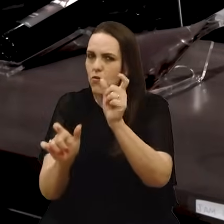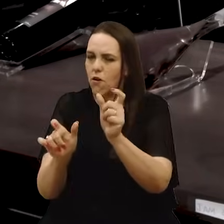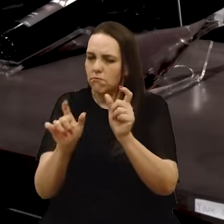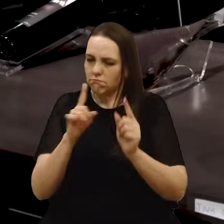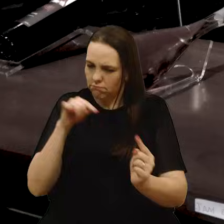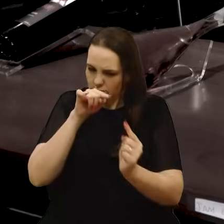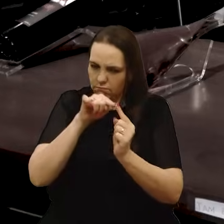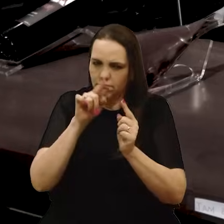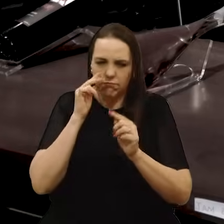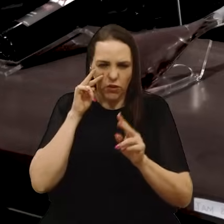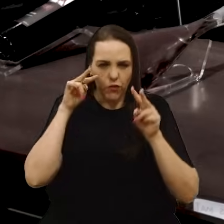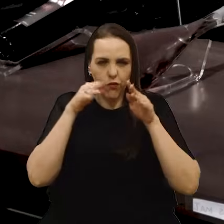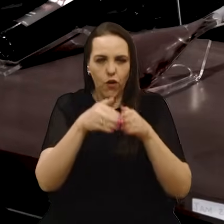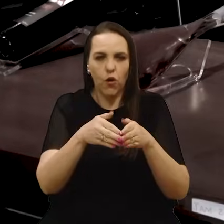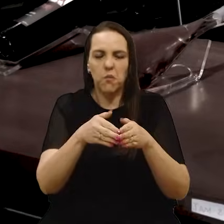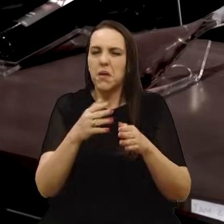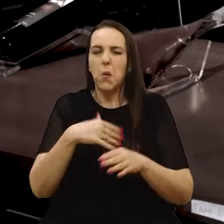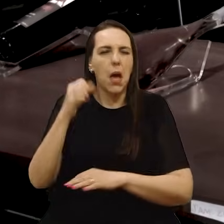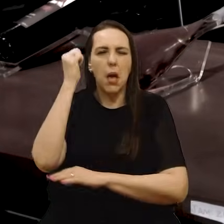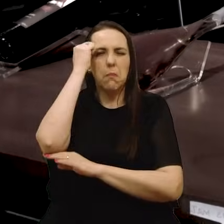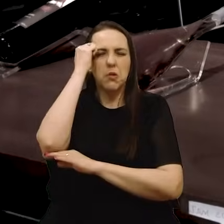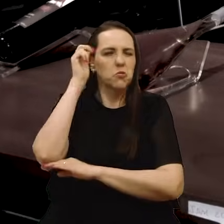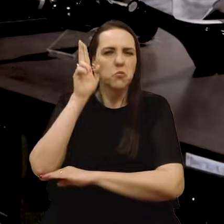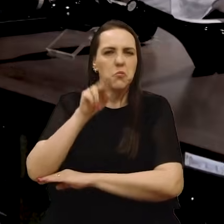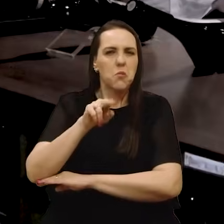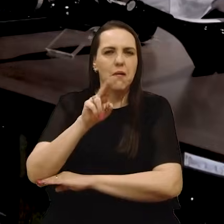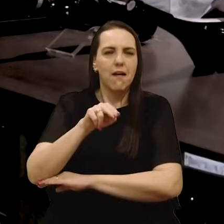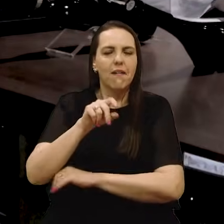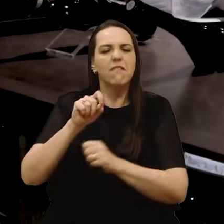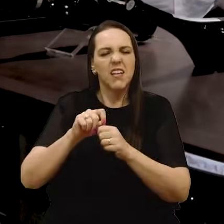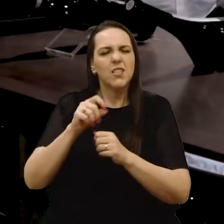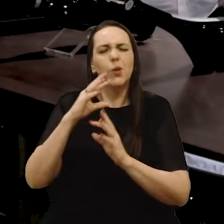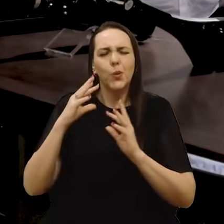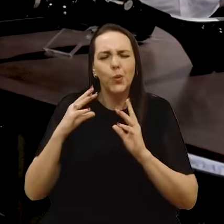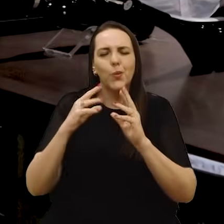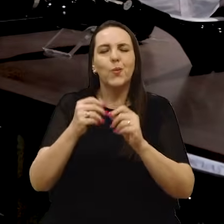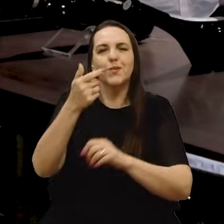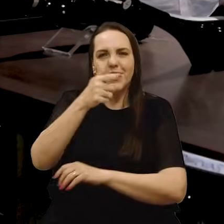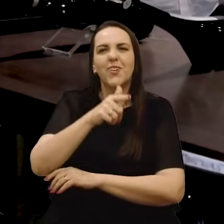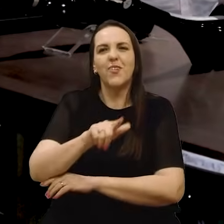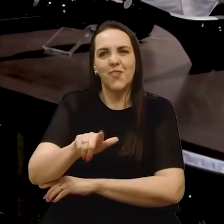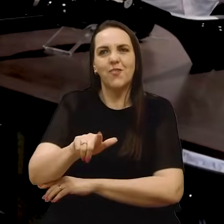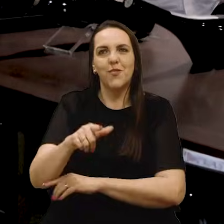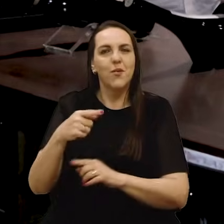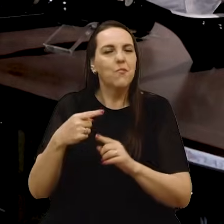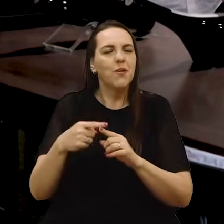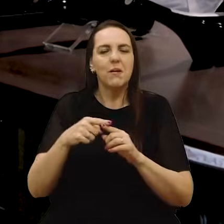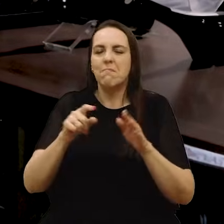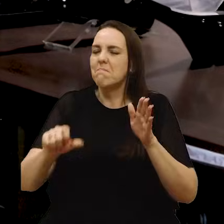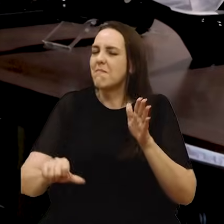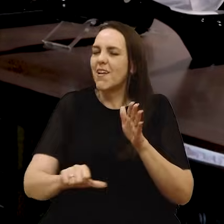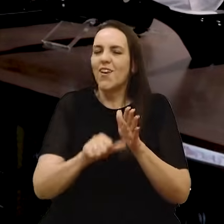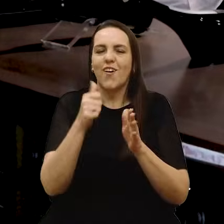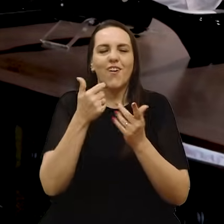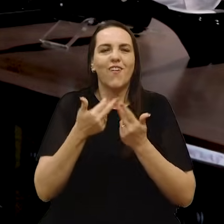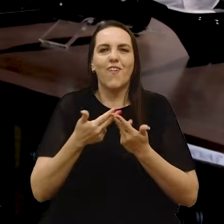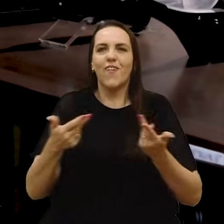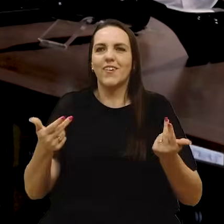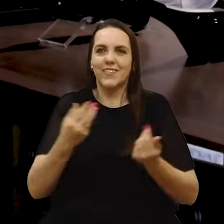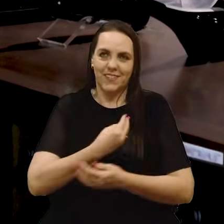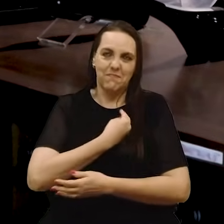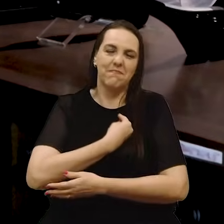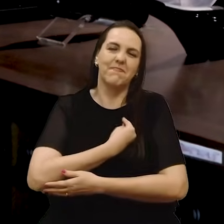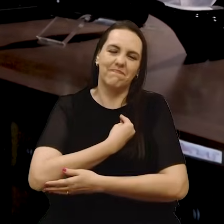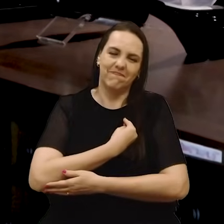Então, não me arrependo. Se tivesse que fazer de novo, eu faria novamente, que foi uma das